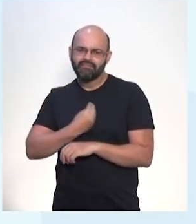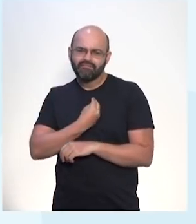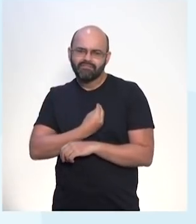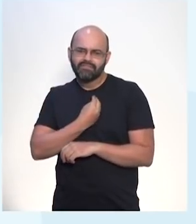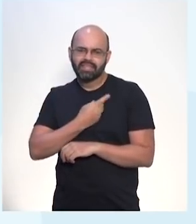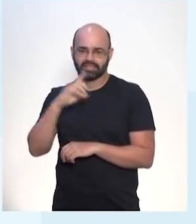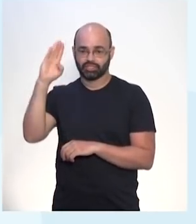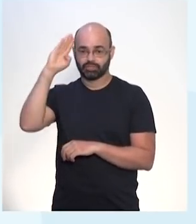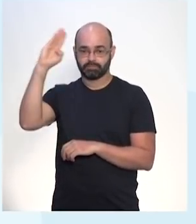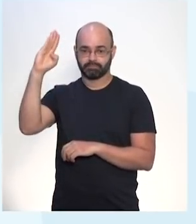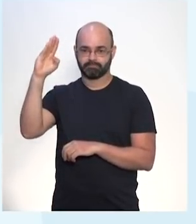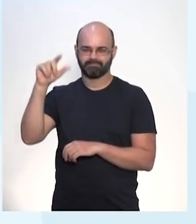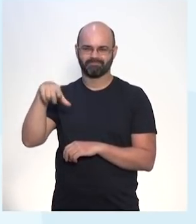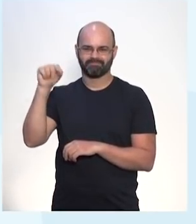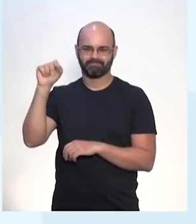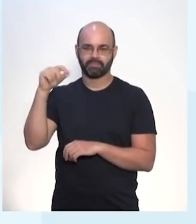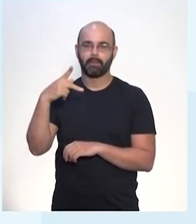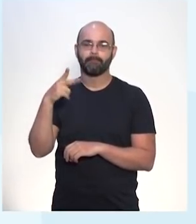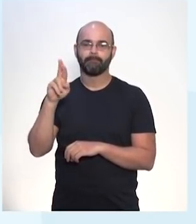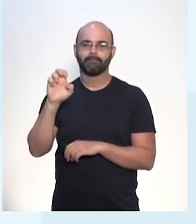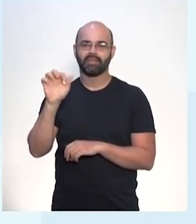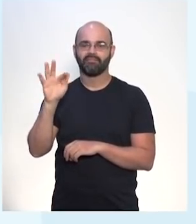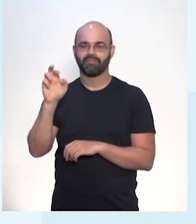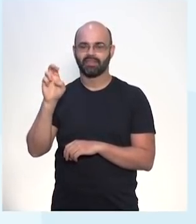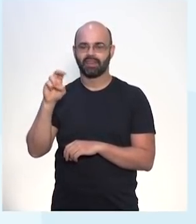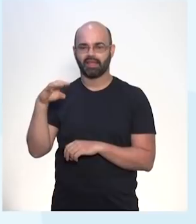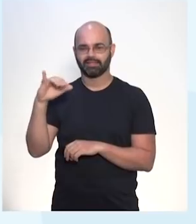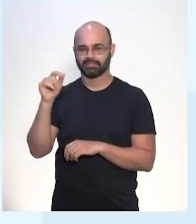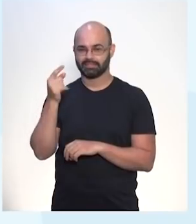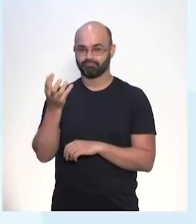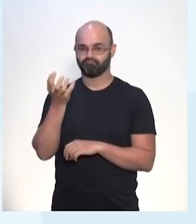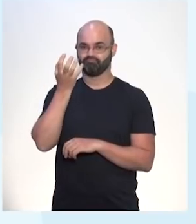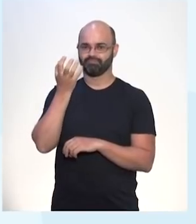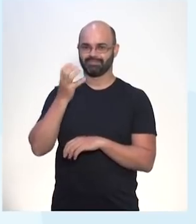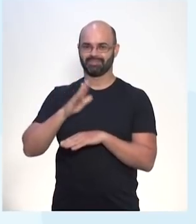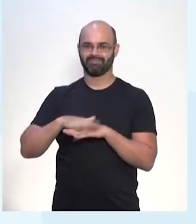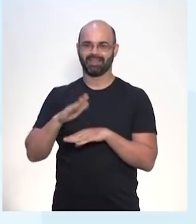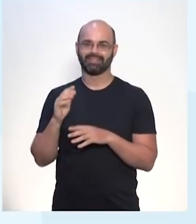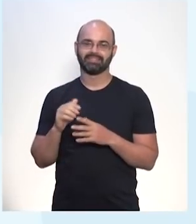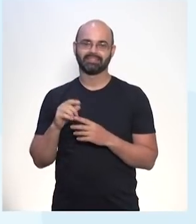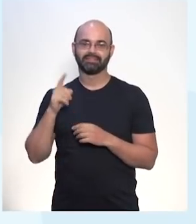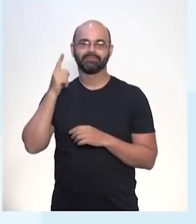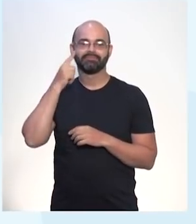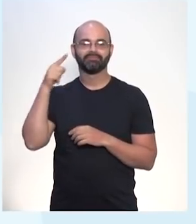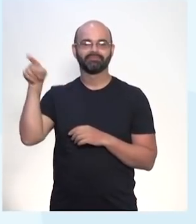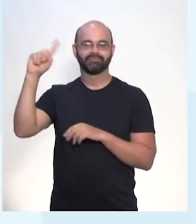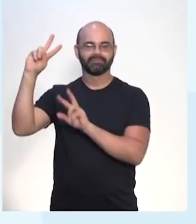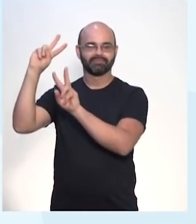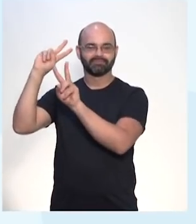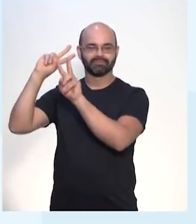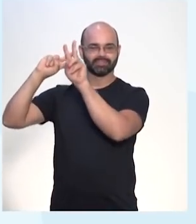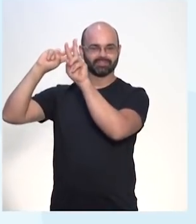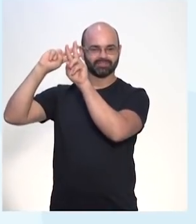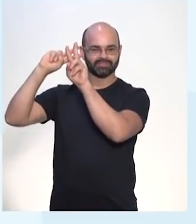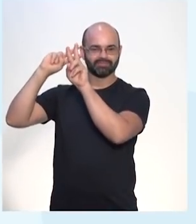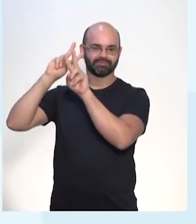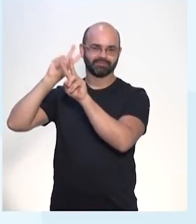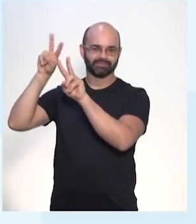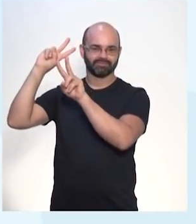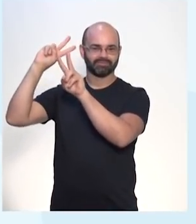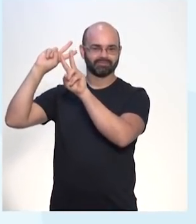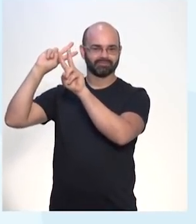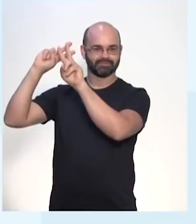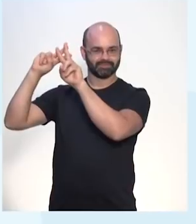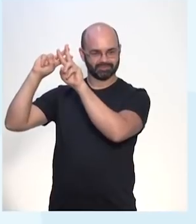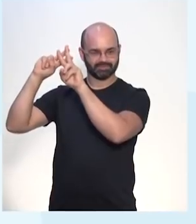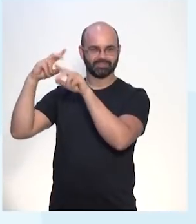mais atenção, Vida. certo? Que vai dar aquele tchan. Isso. Eu coloquei aqui essa tag, e até porque vem do Detran, então